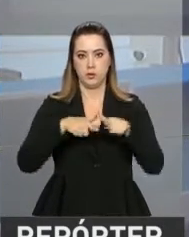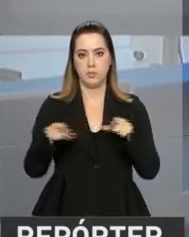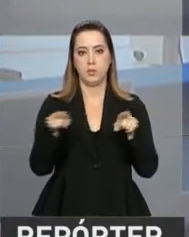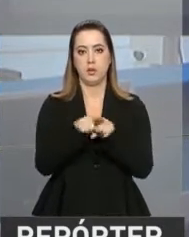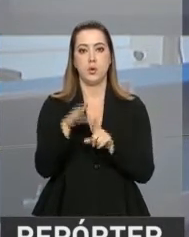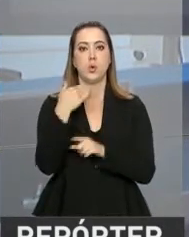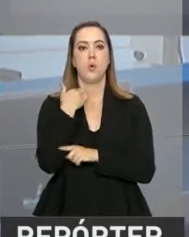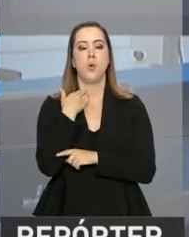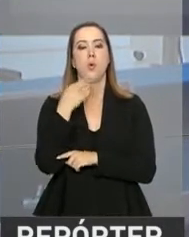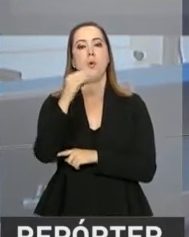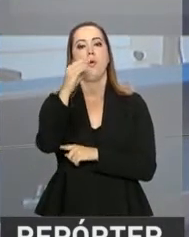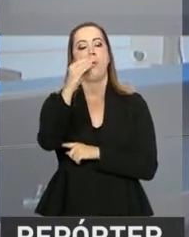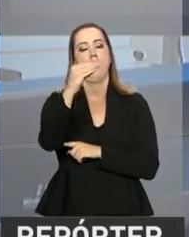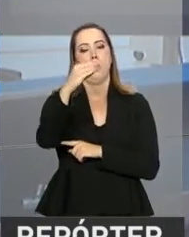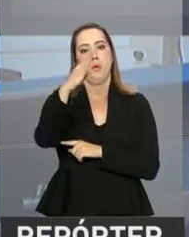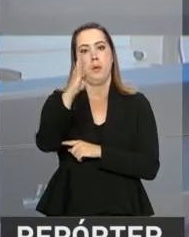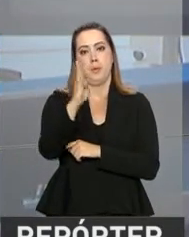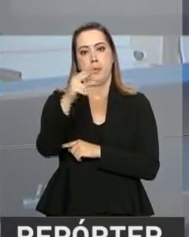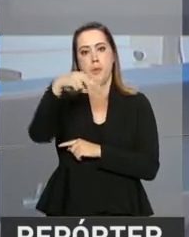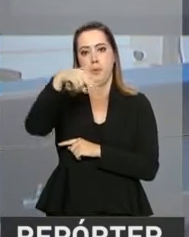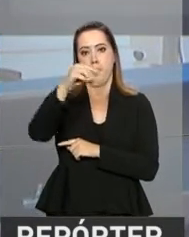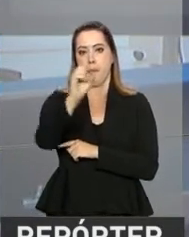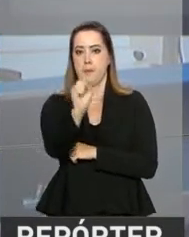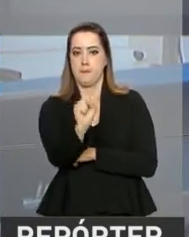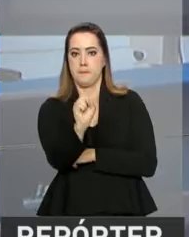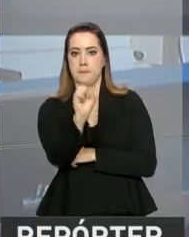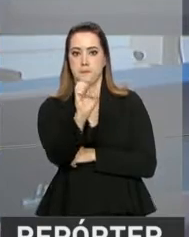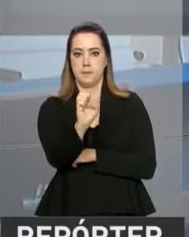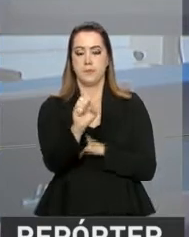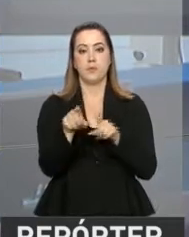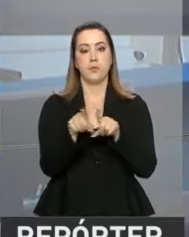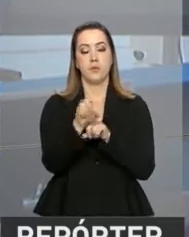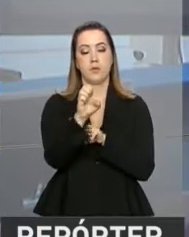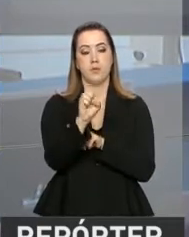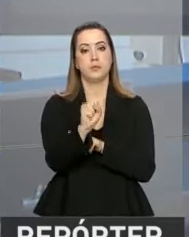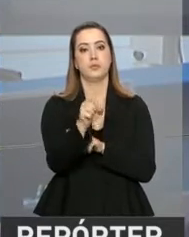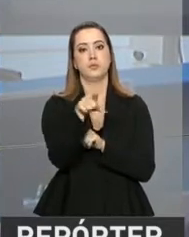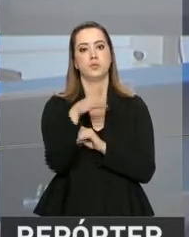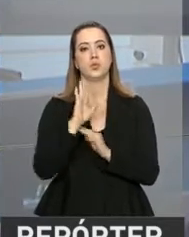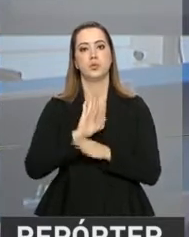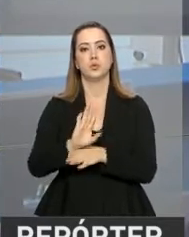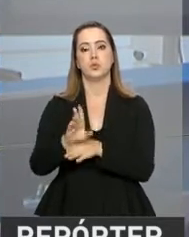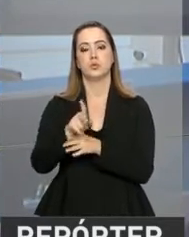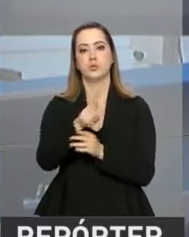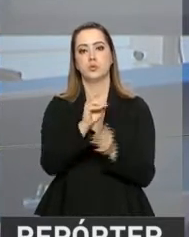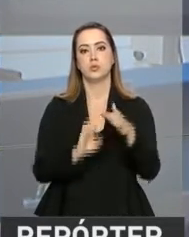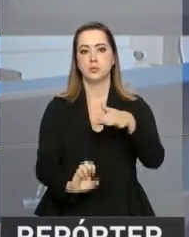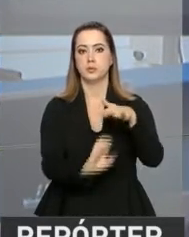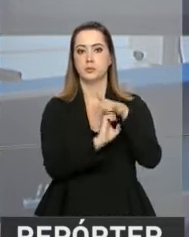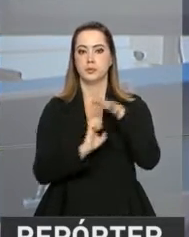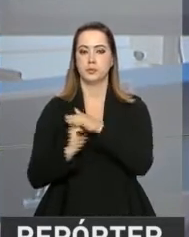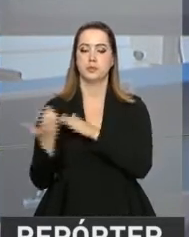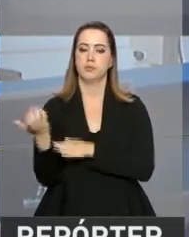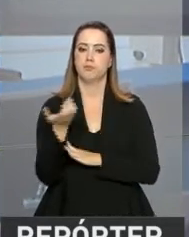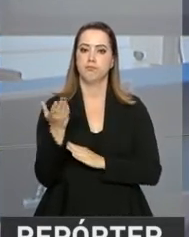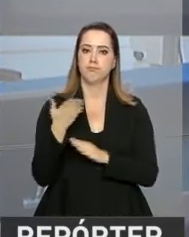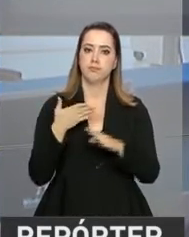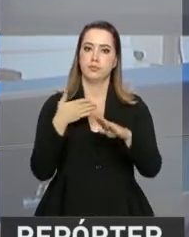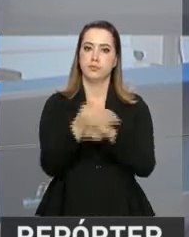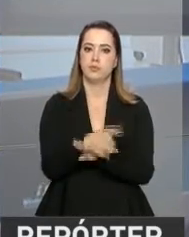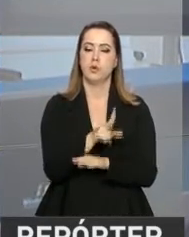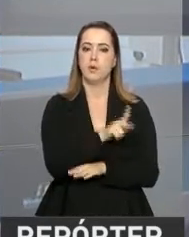o Banco Nacional de desenvolvimento econômico e social BNDS para ajudar as empresas que quiserem participar a